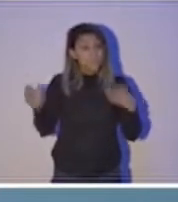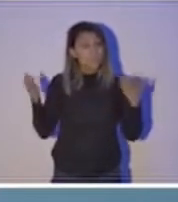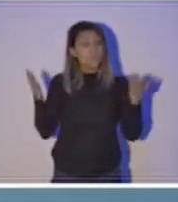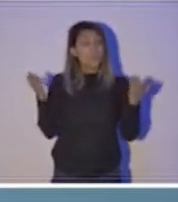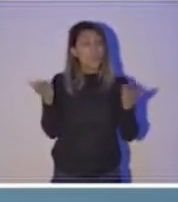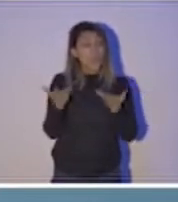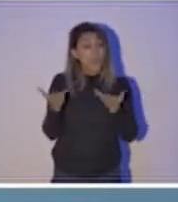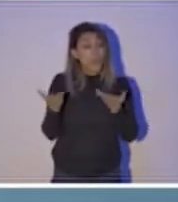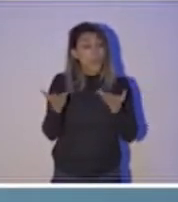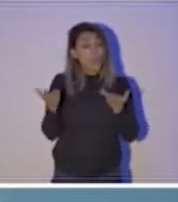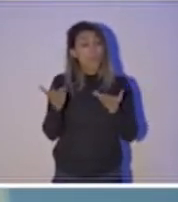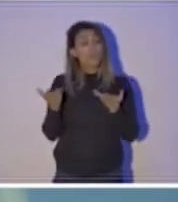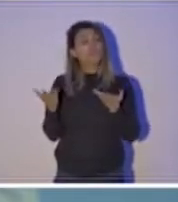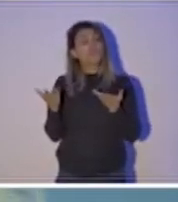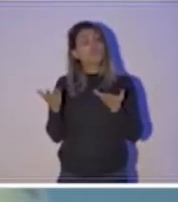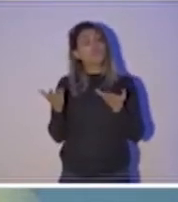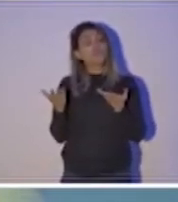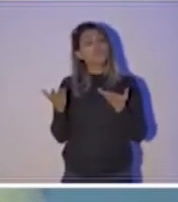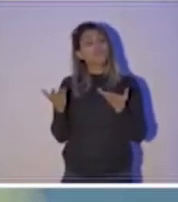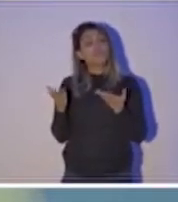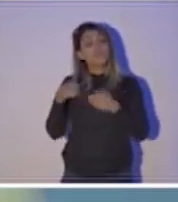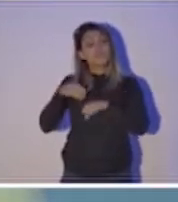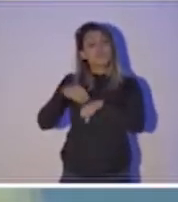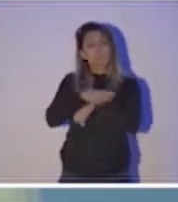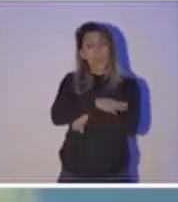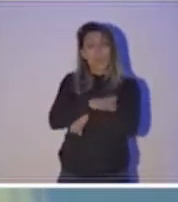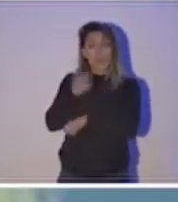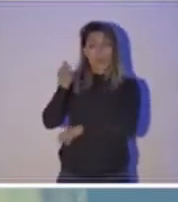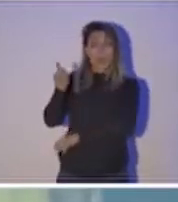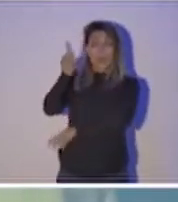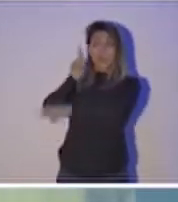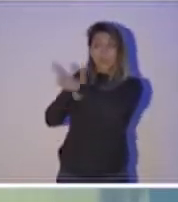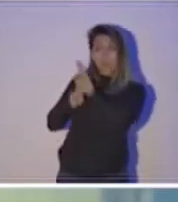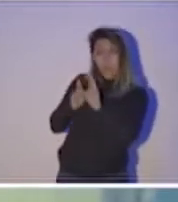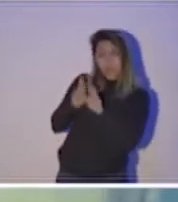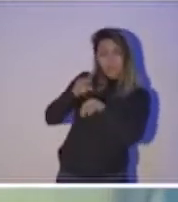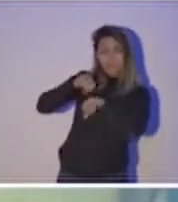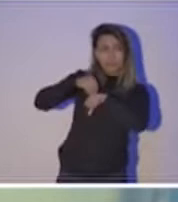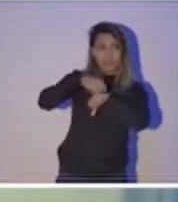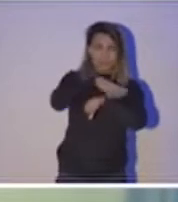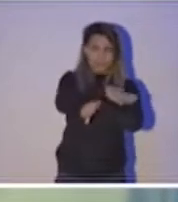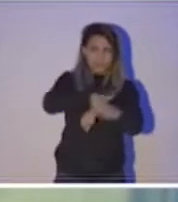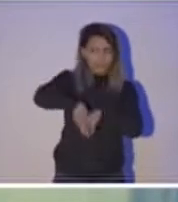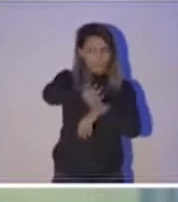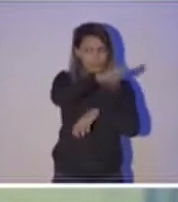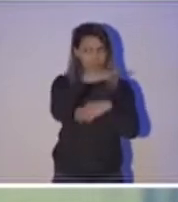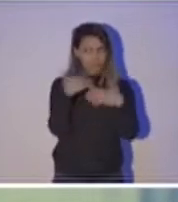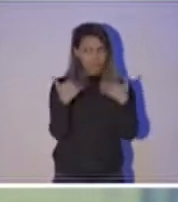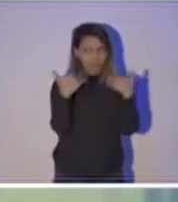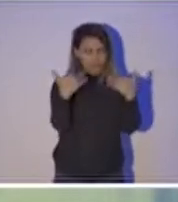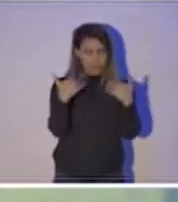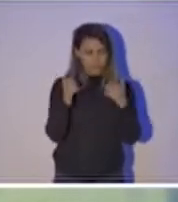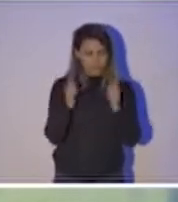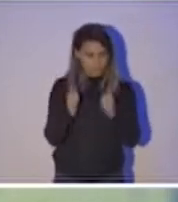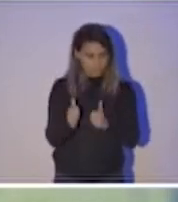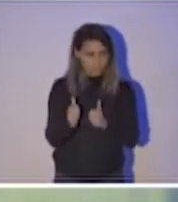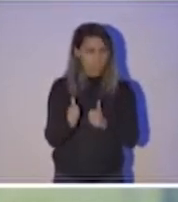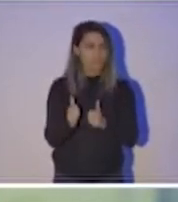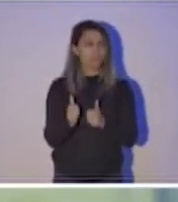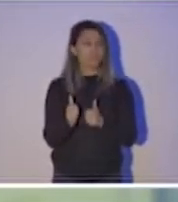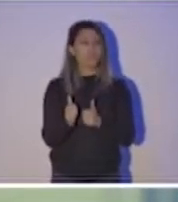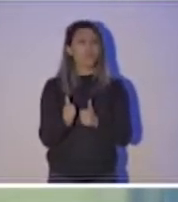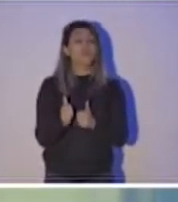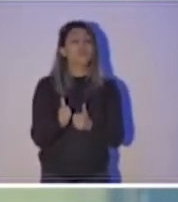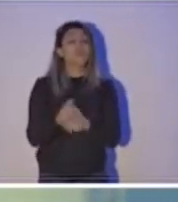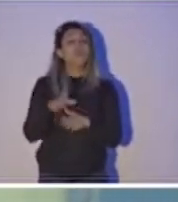vocês algumas das respostas que vocês deram para a gente sobre esses temas, né? Então, quando a gente perguntou o que são os fatores